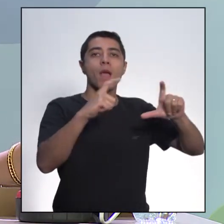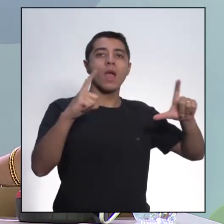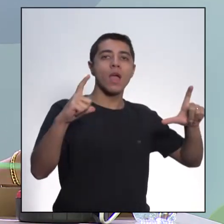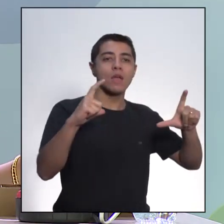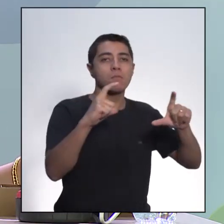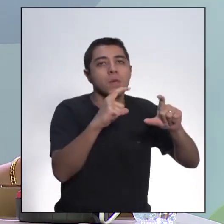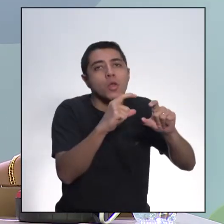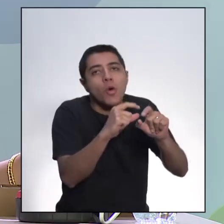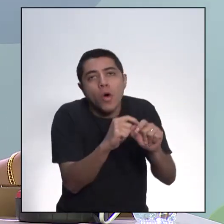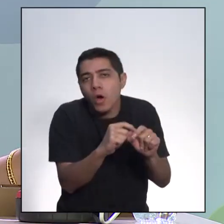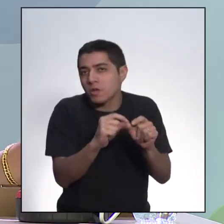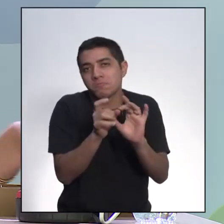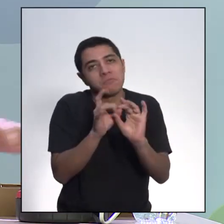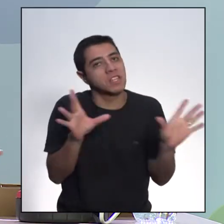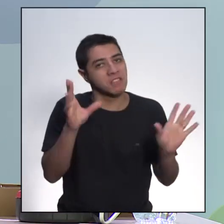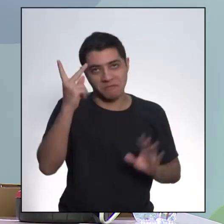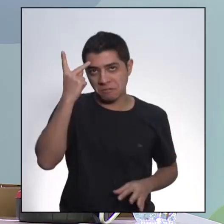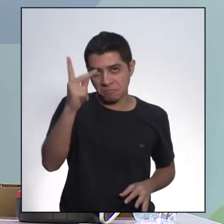utilizar aqui os canudinhos,